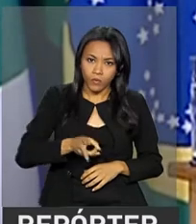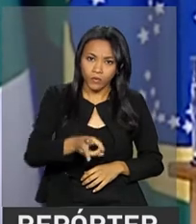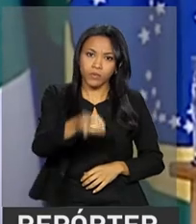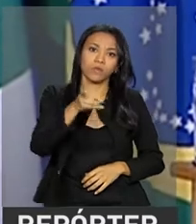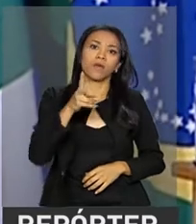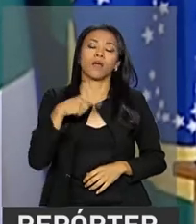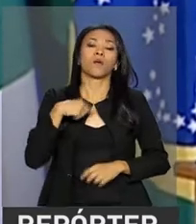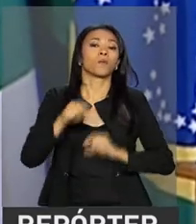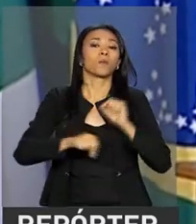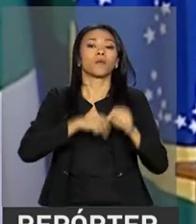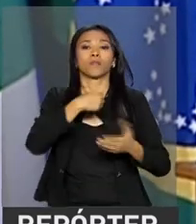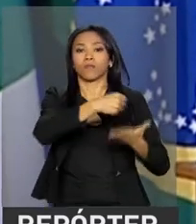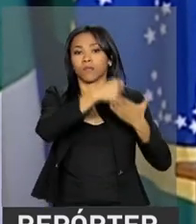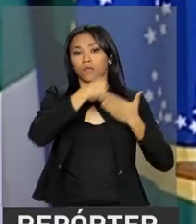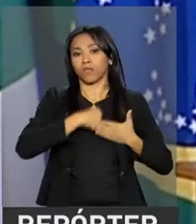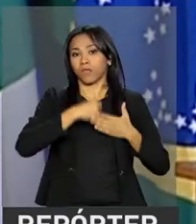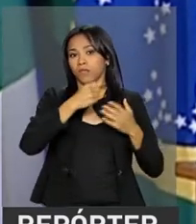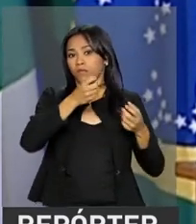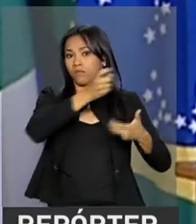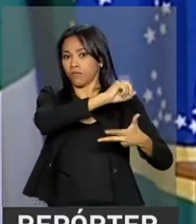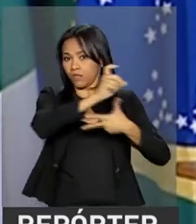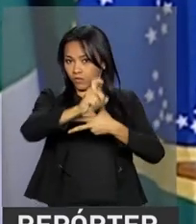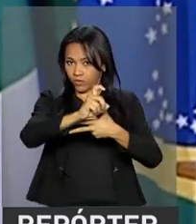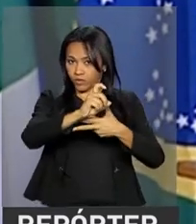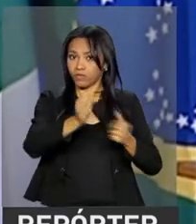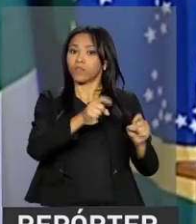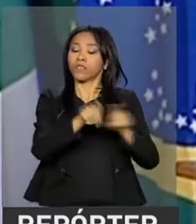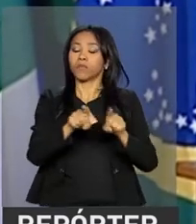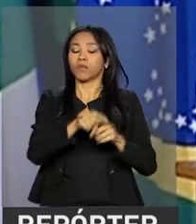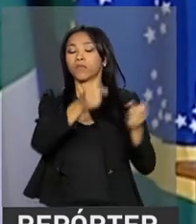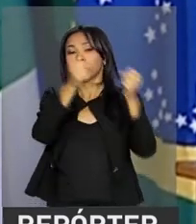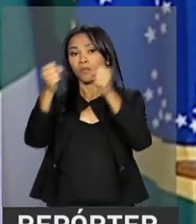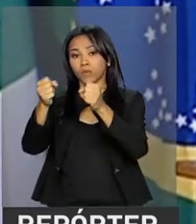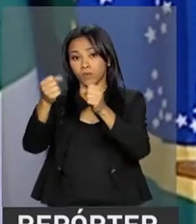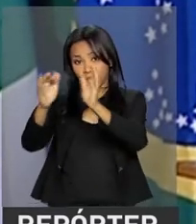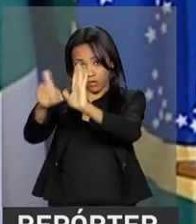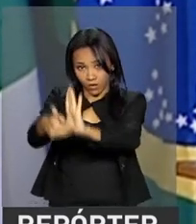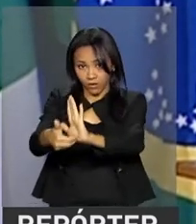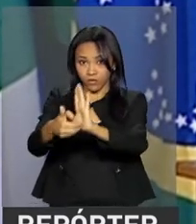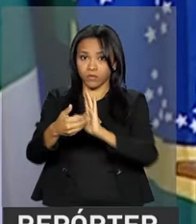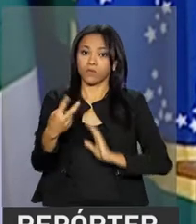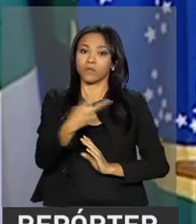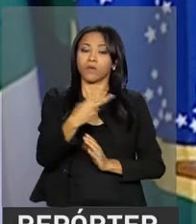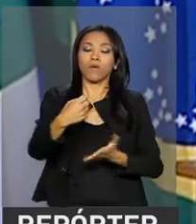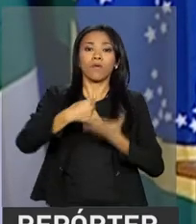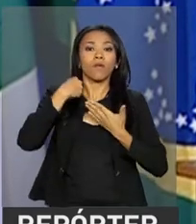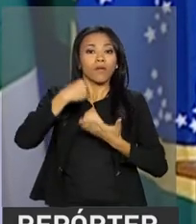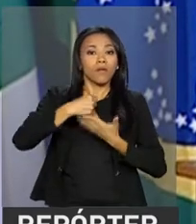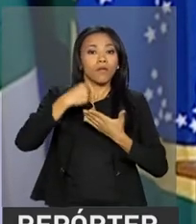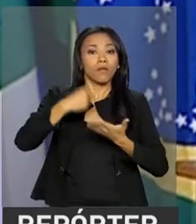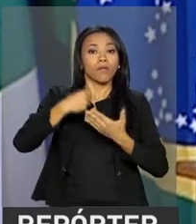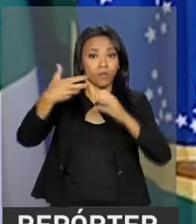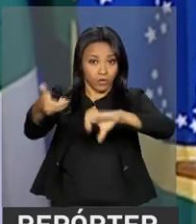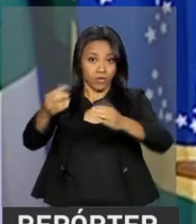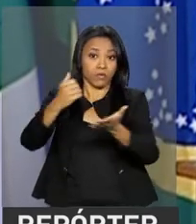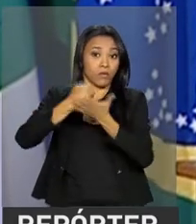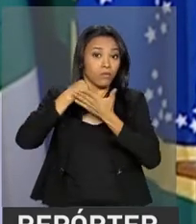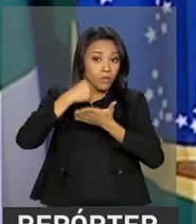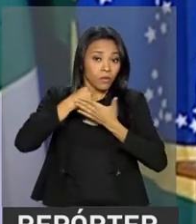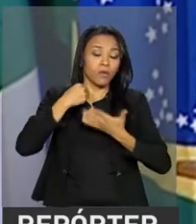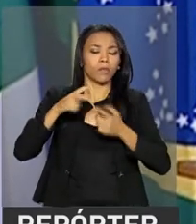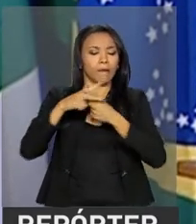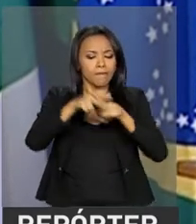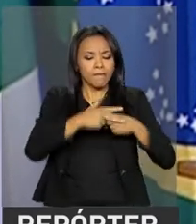do poder executivo e do congresso nacional o apoio indispensável ao aprimoramento das leis